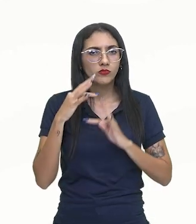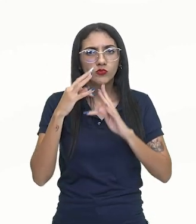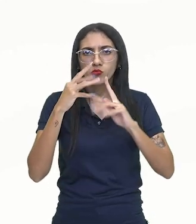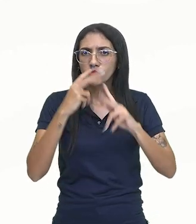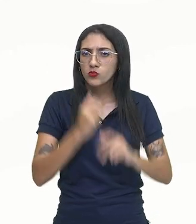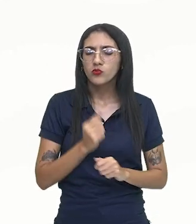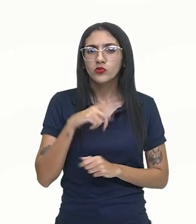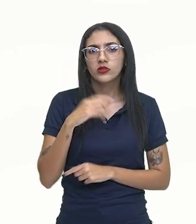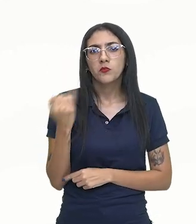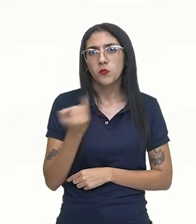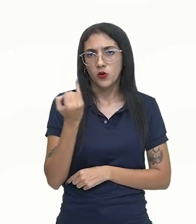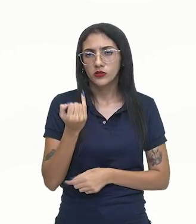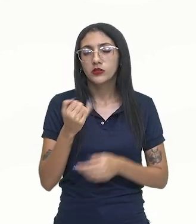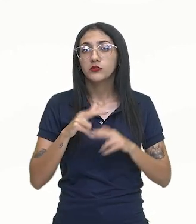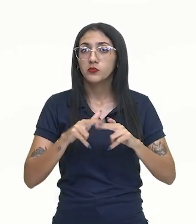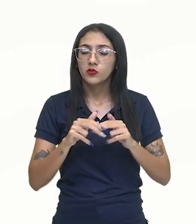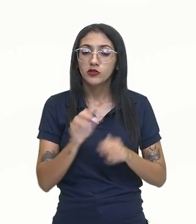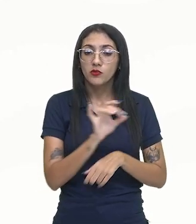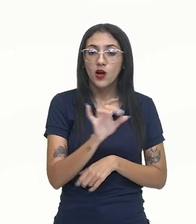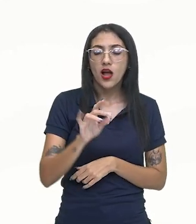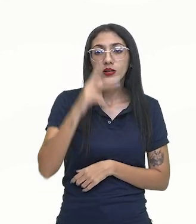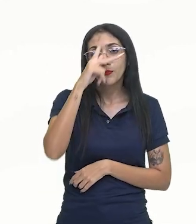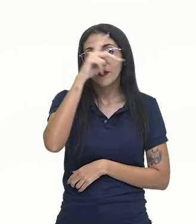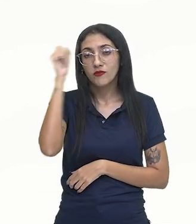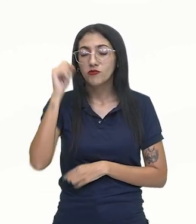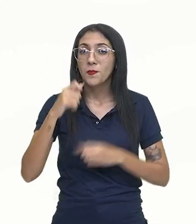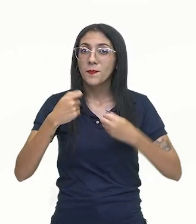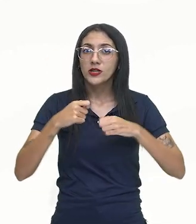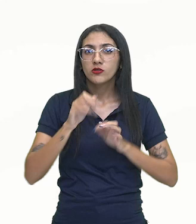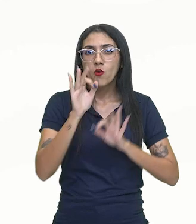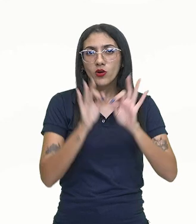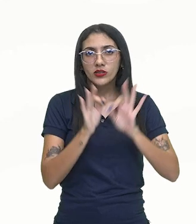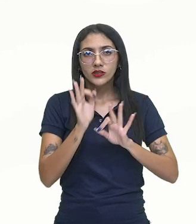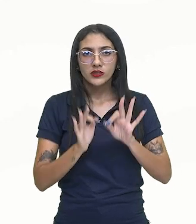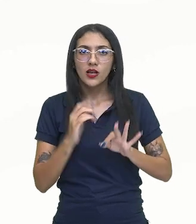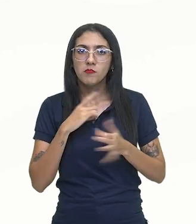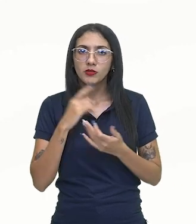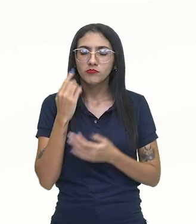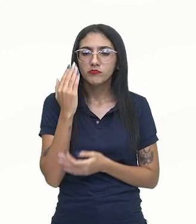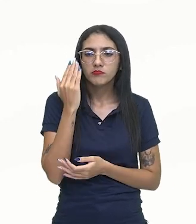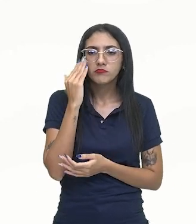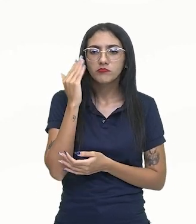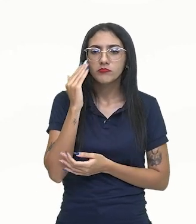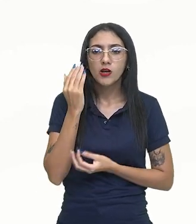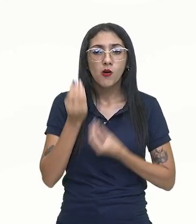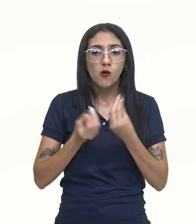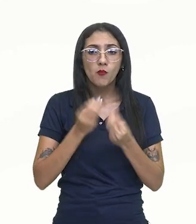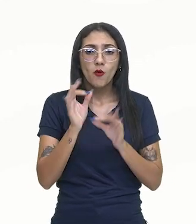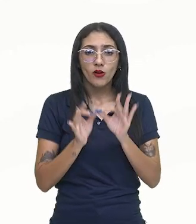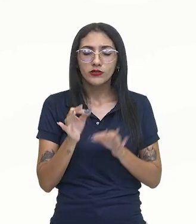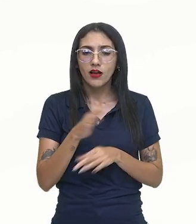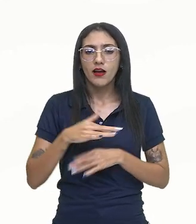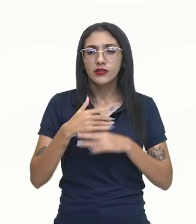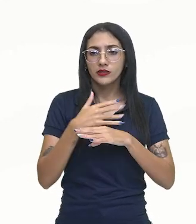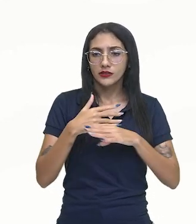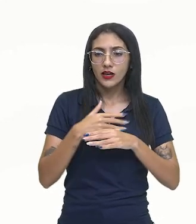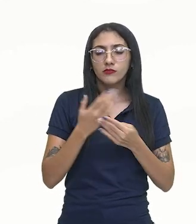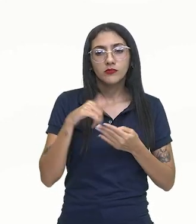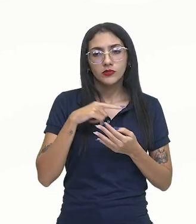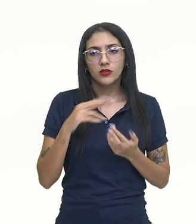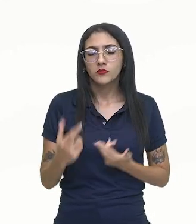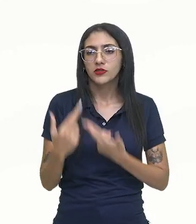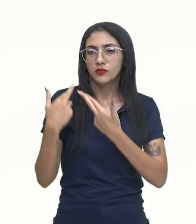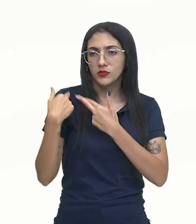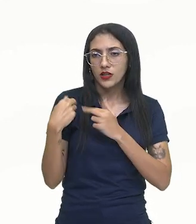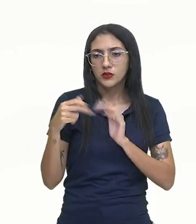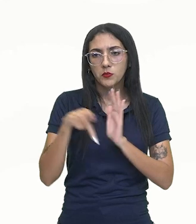para uma cidade. Cada prefeitura tem que se organizar, né, para prever como é que deve ser organizada ali a cidade. Esse que é o papel de uma